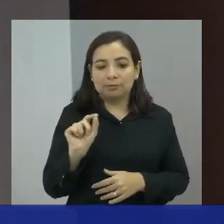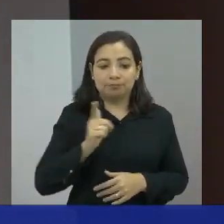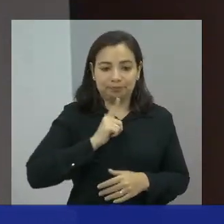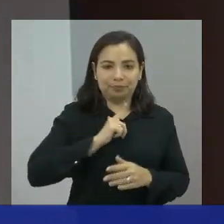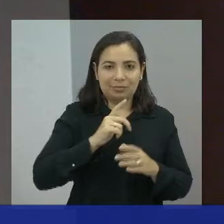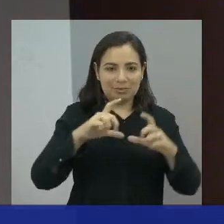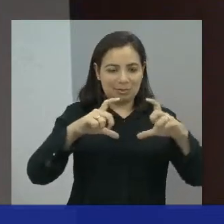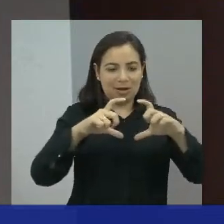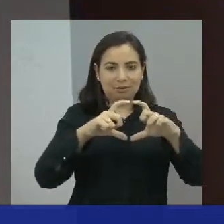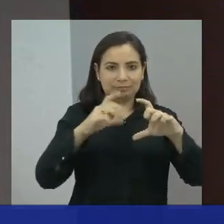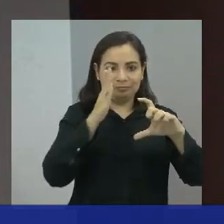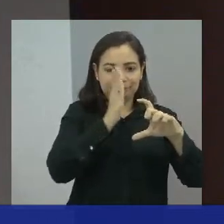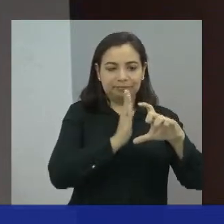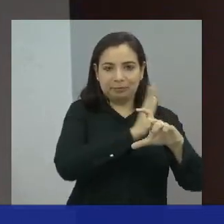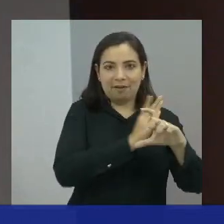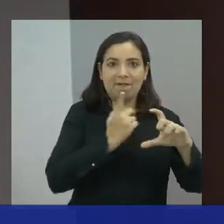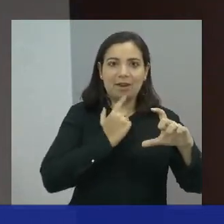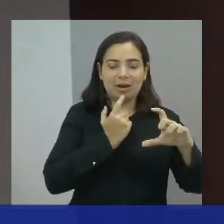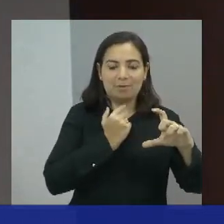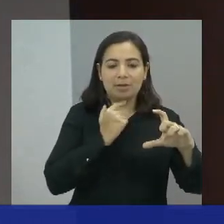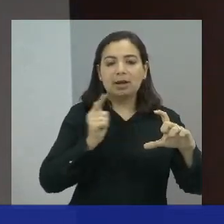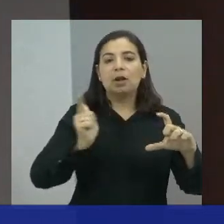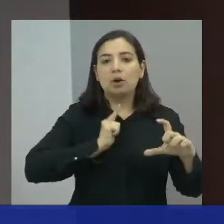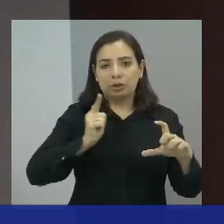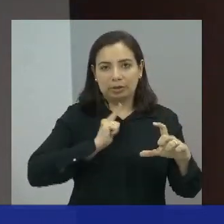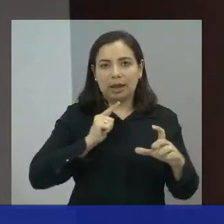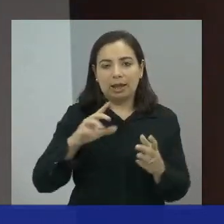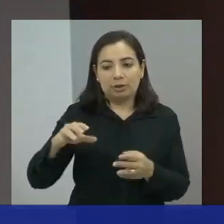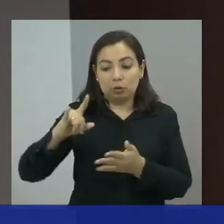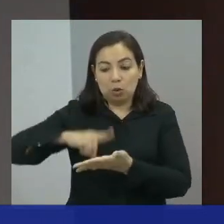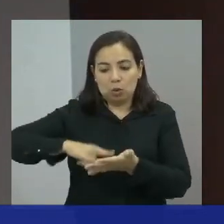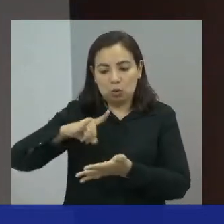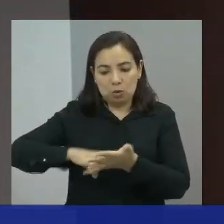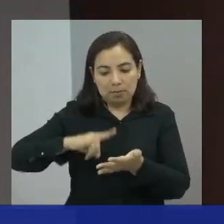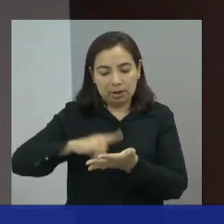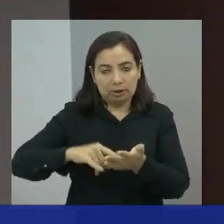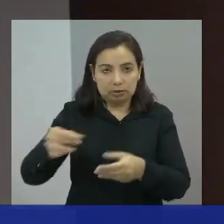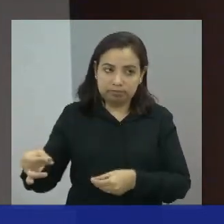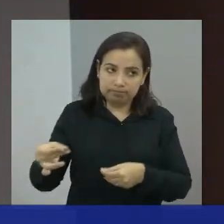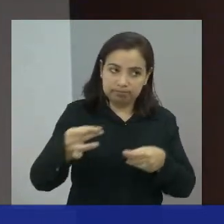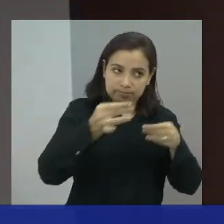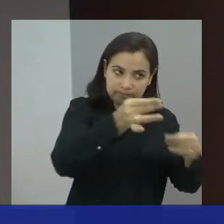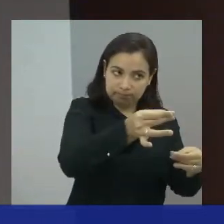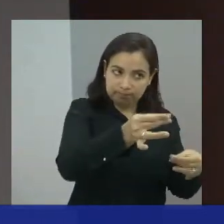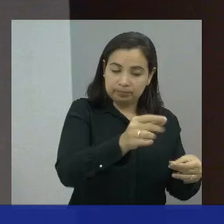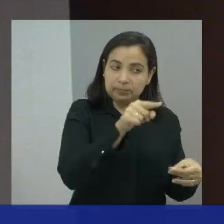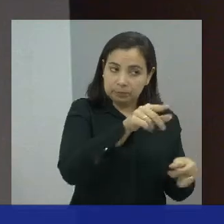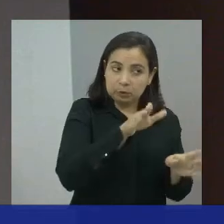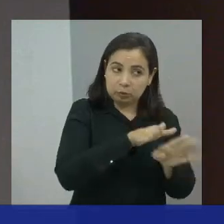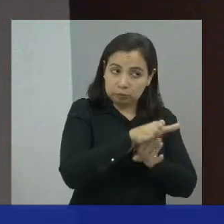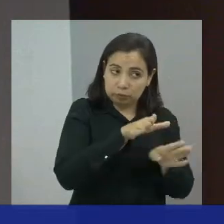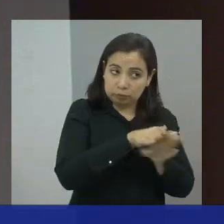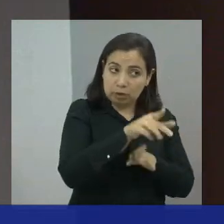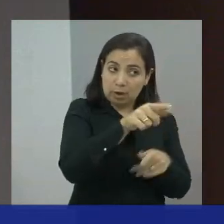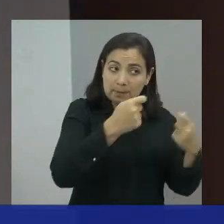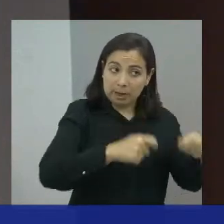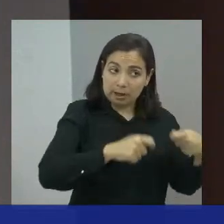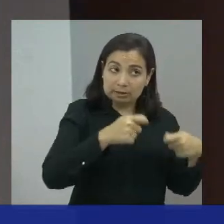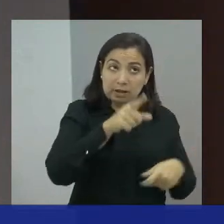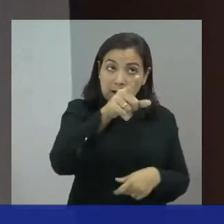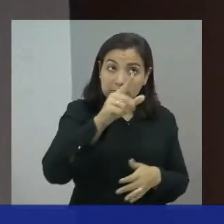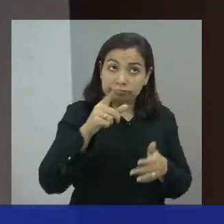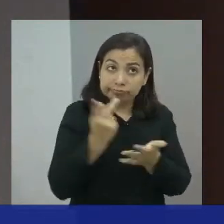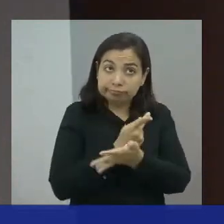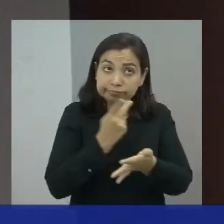aí, o fiscal lavrou uma notificação, que é concedendo um prazo para que a